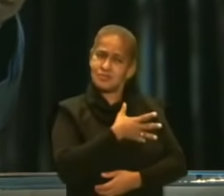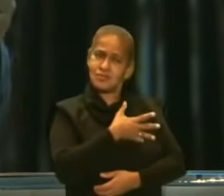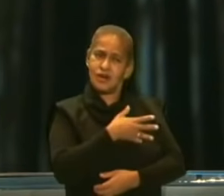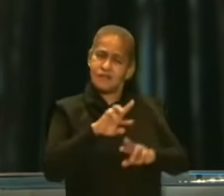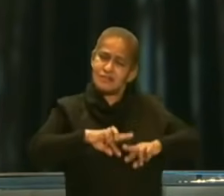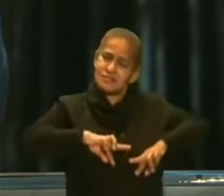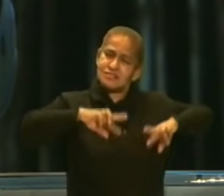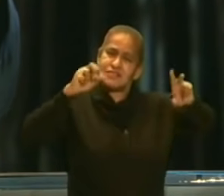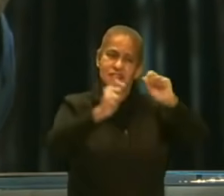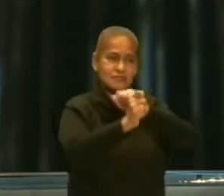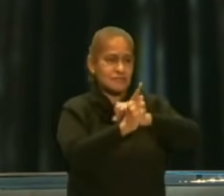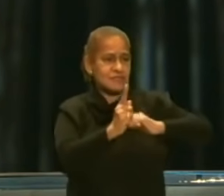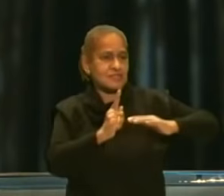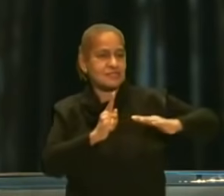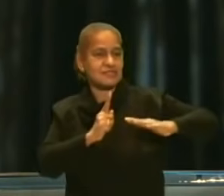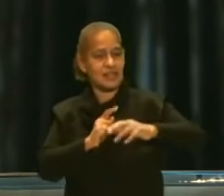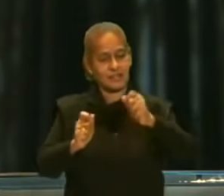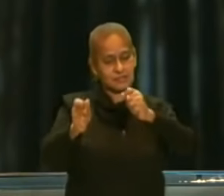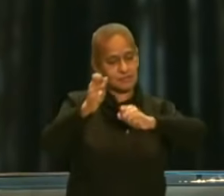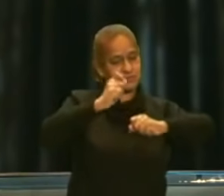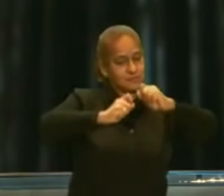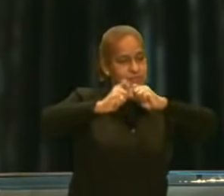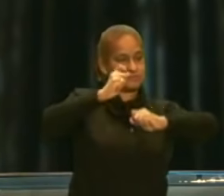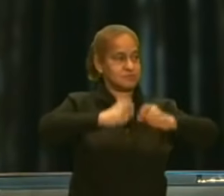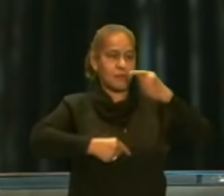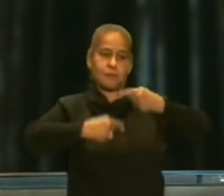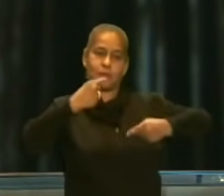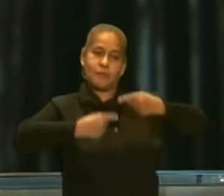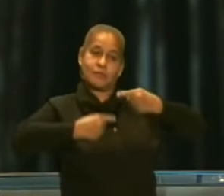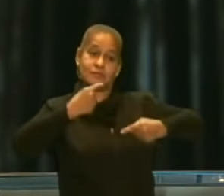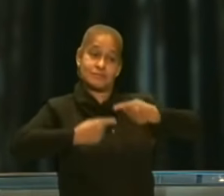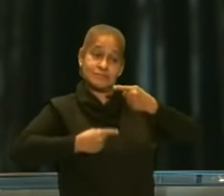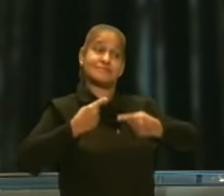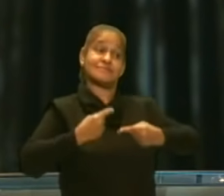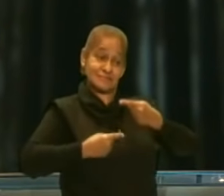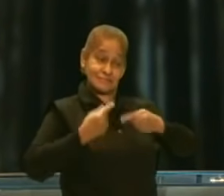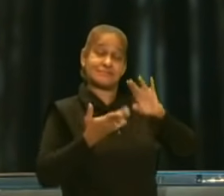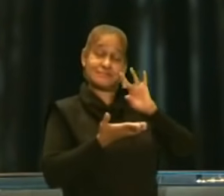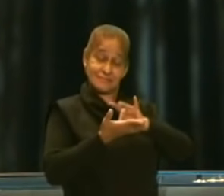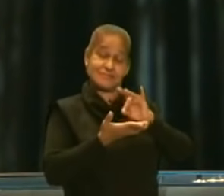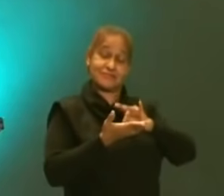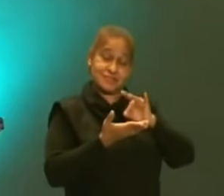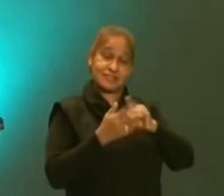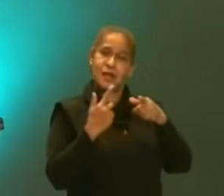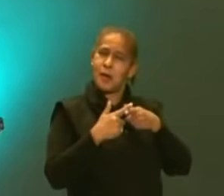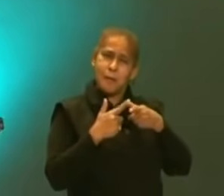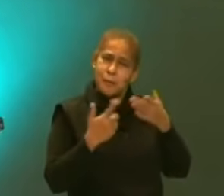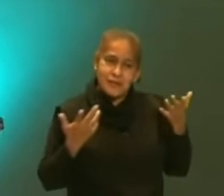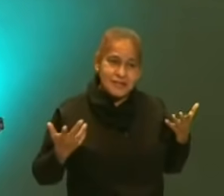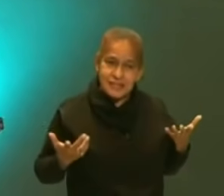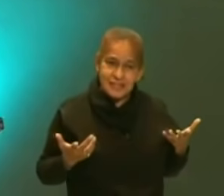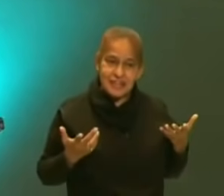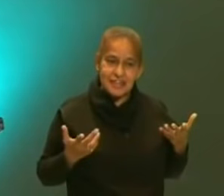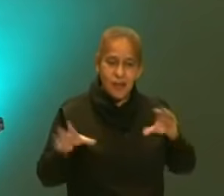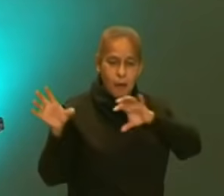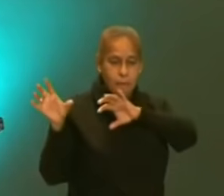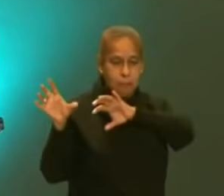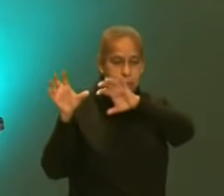da sociedade, da economia, da política. É verdade, porque tudo está sendo influenciado,